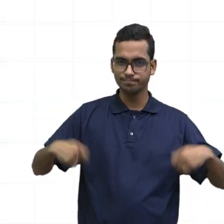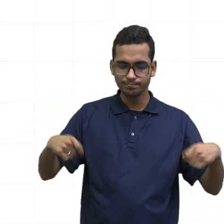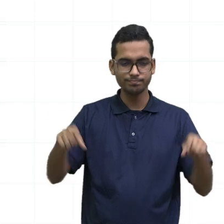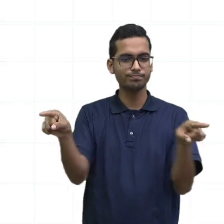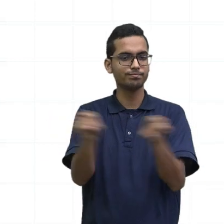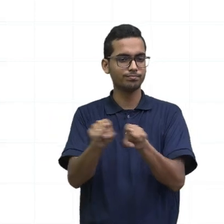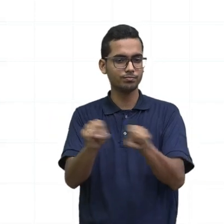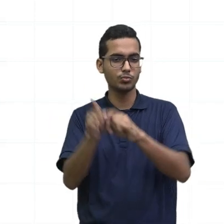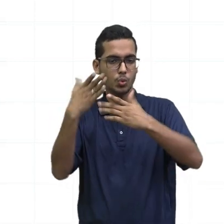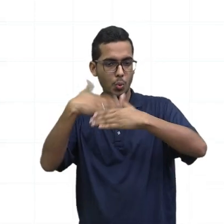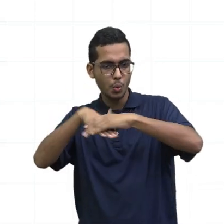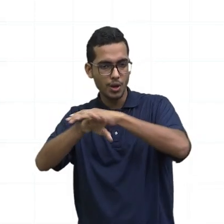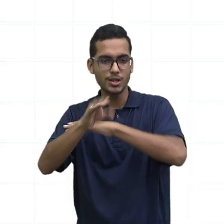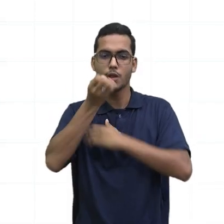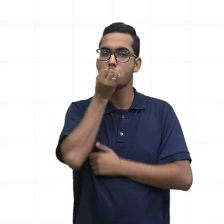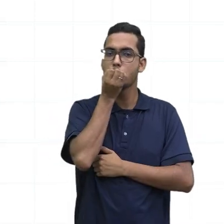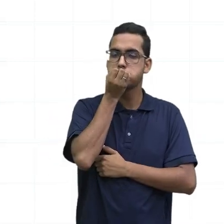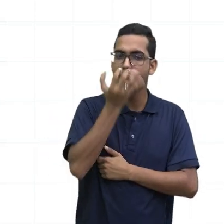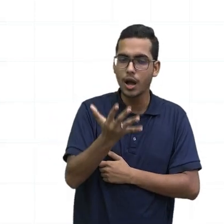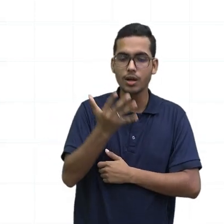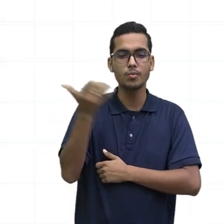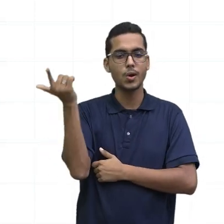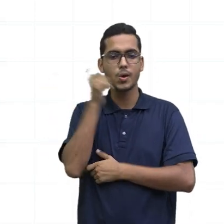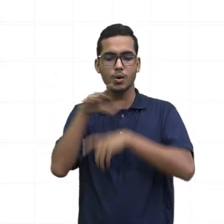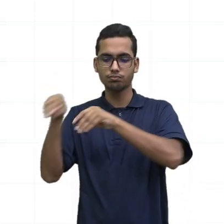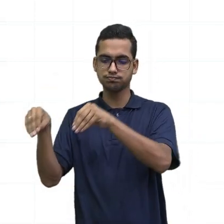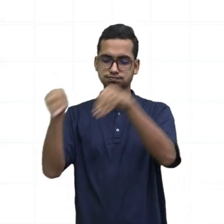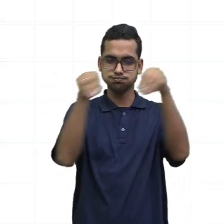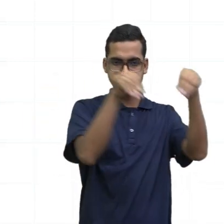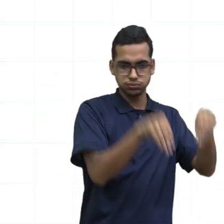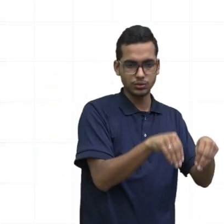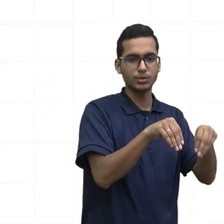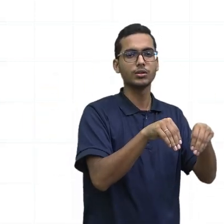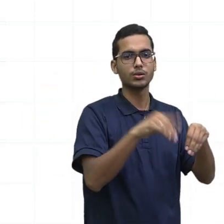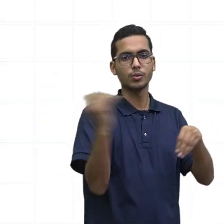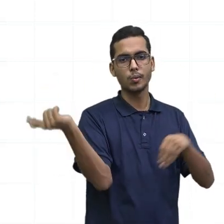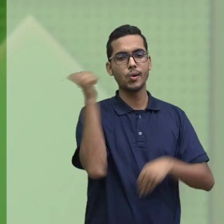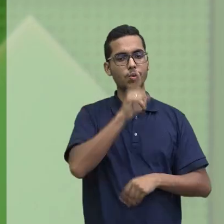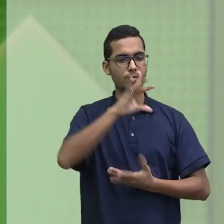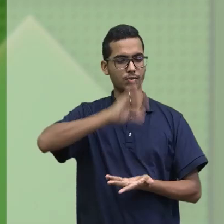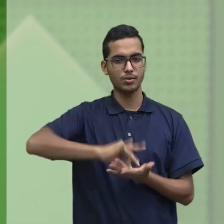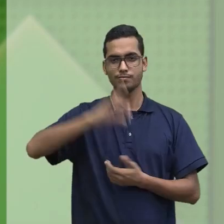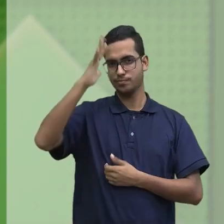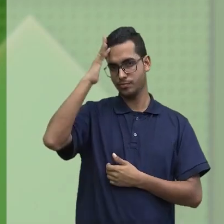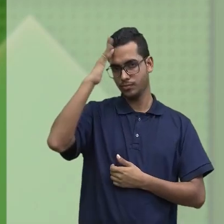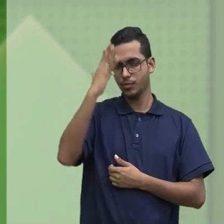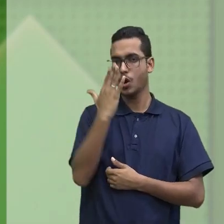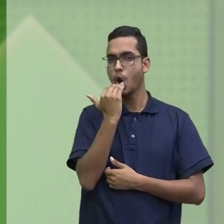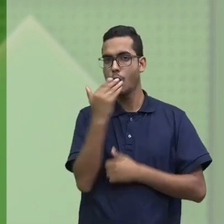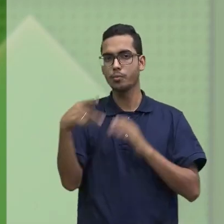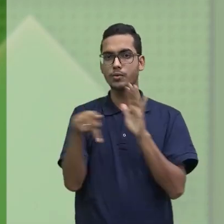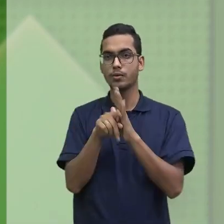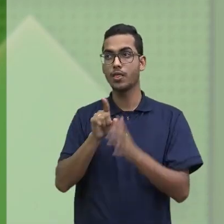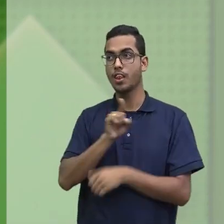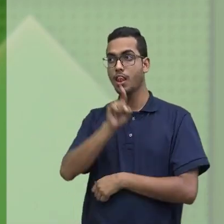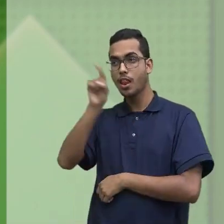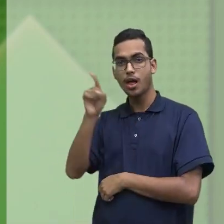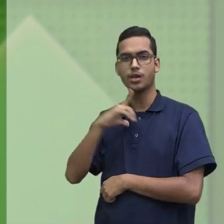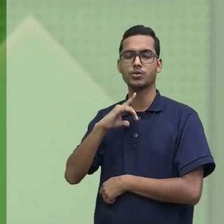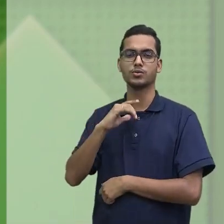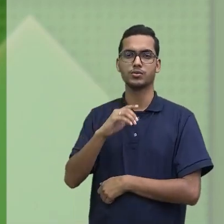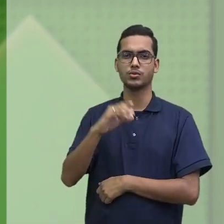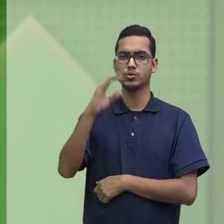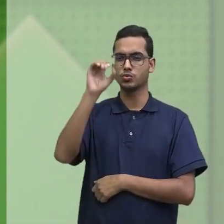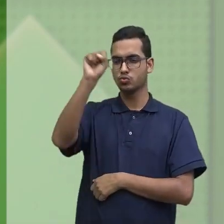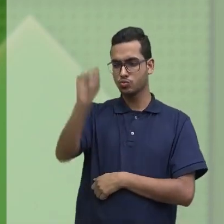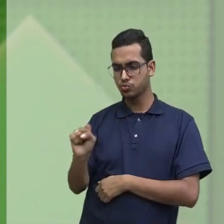bem armazenados para poder ser transportados. Imagina um alimento que vem da região sul do nosso país até chegar à região